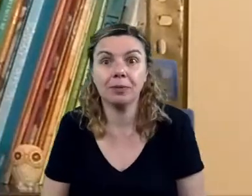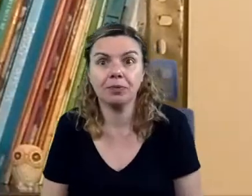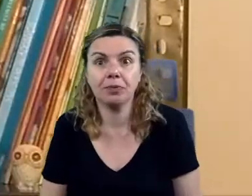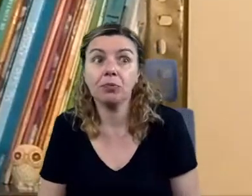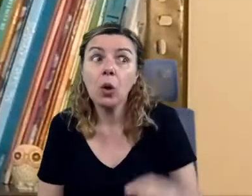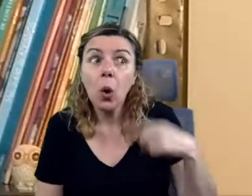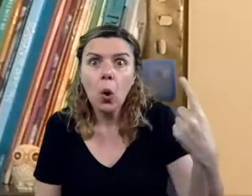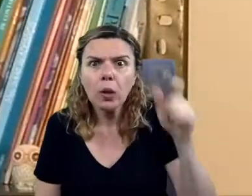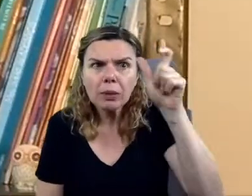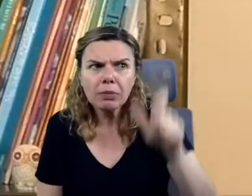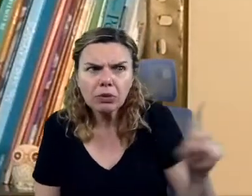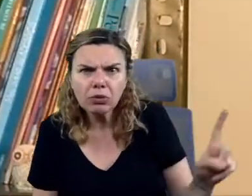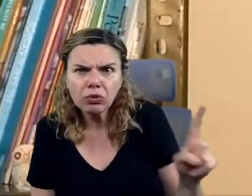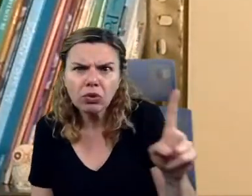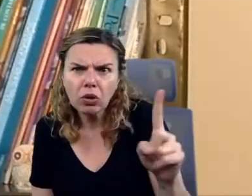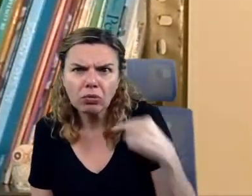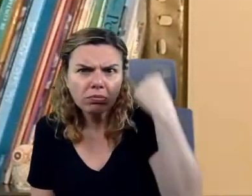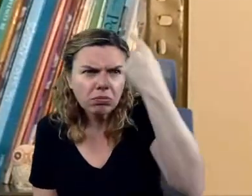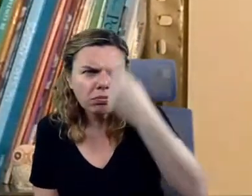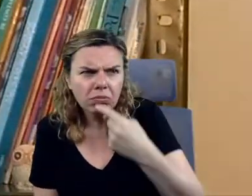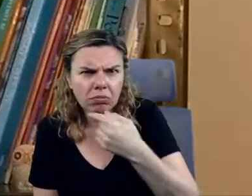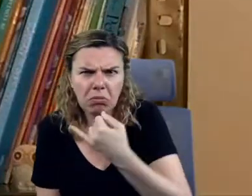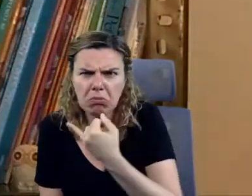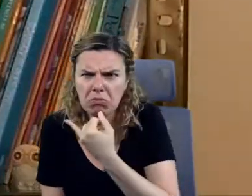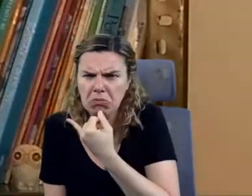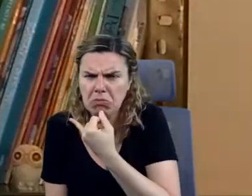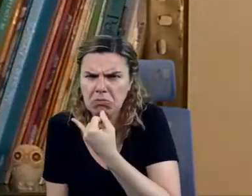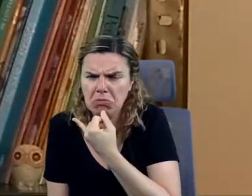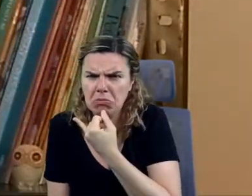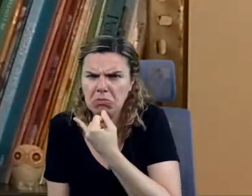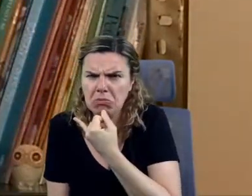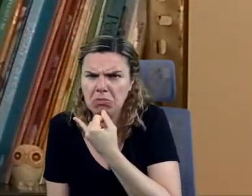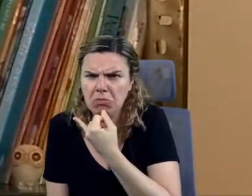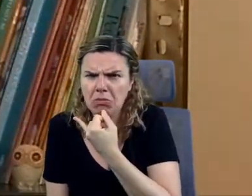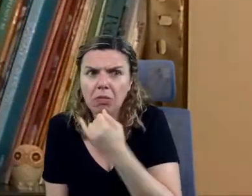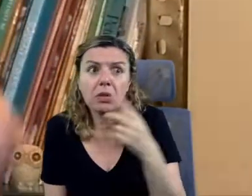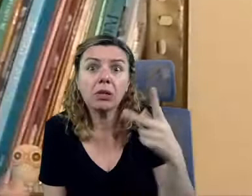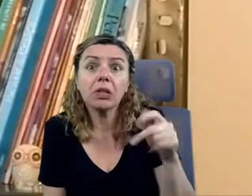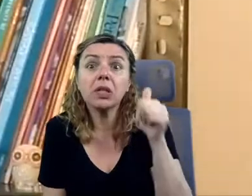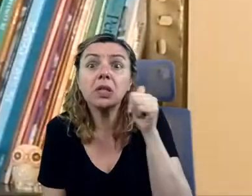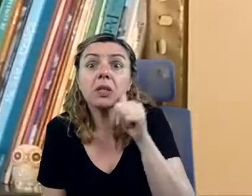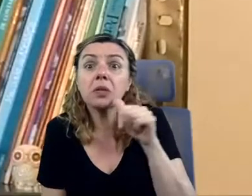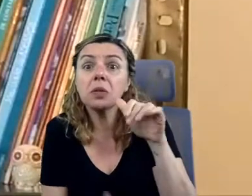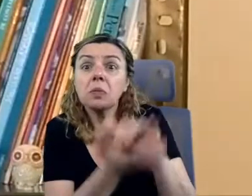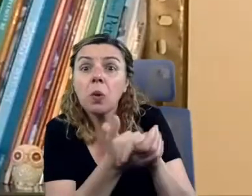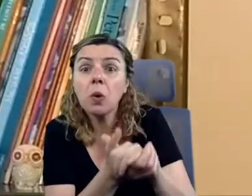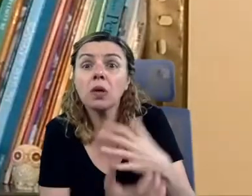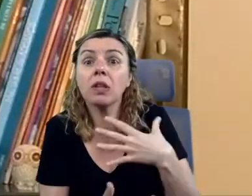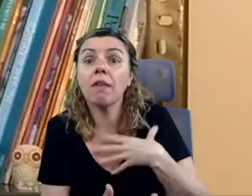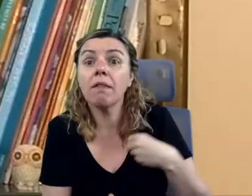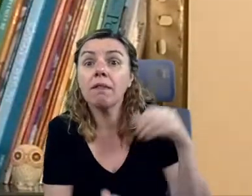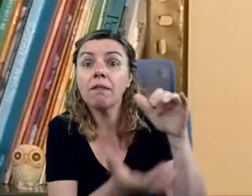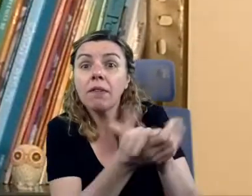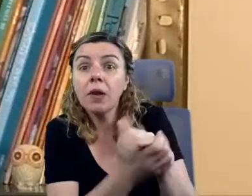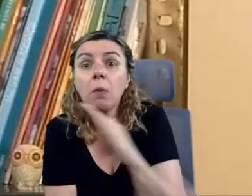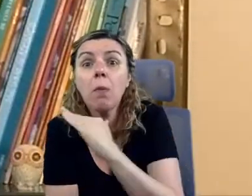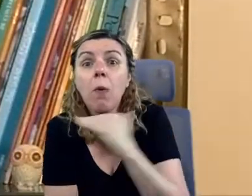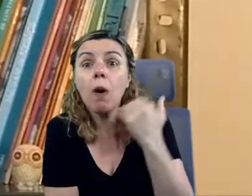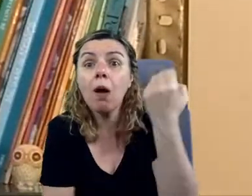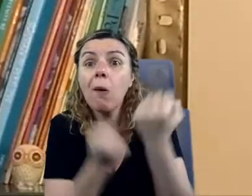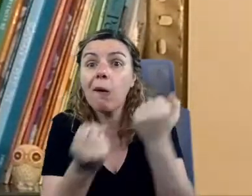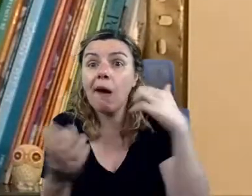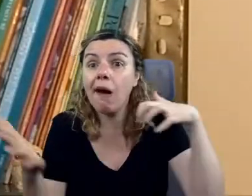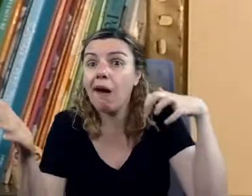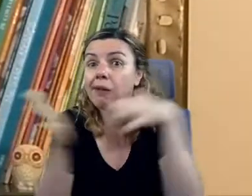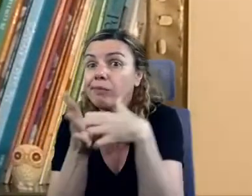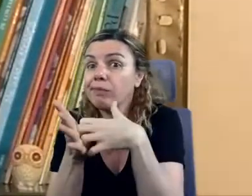A cara do próximo cliente era um mar de tristeza. Sua mulher e seus filhos tinham morrido em um